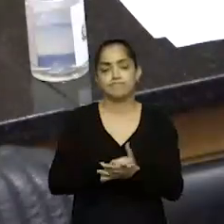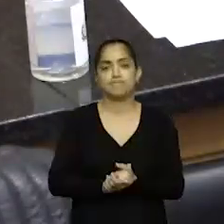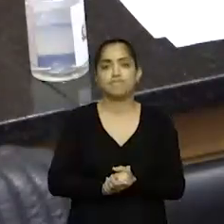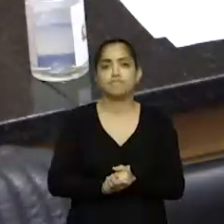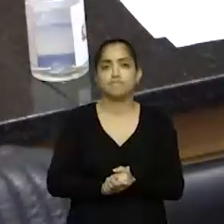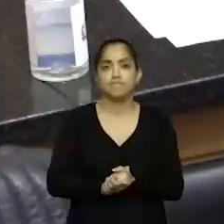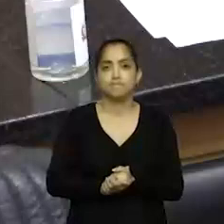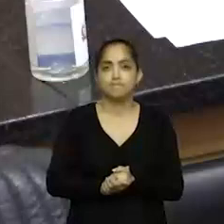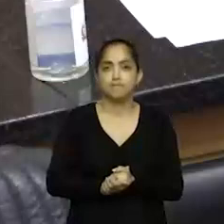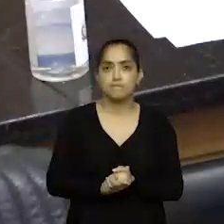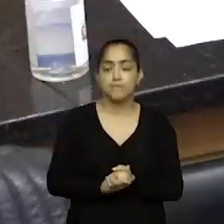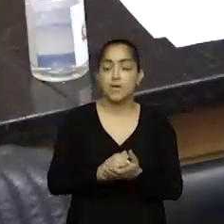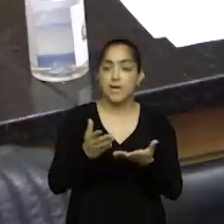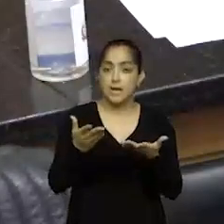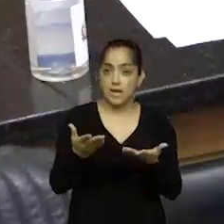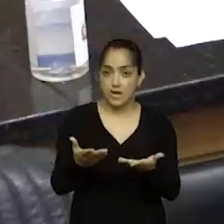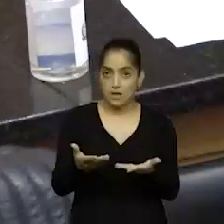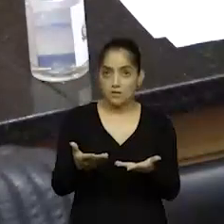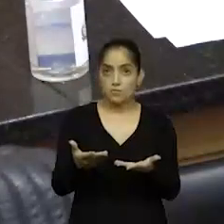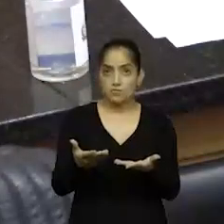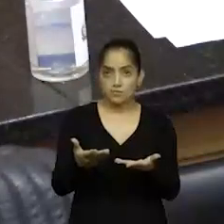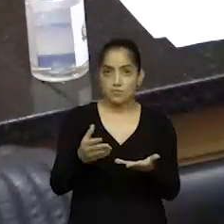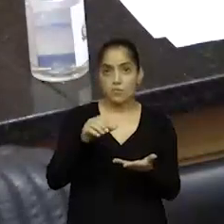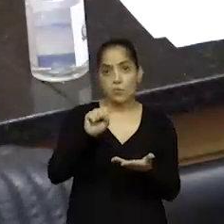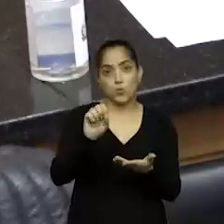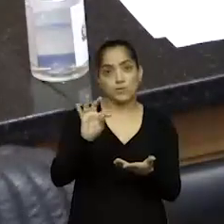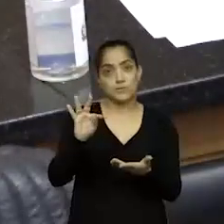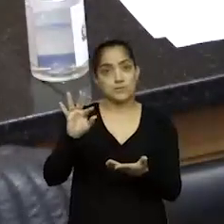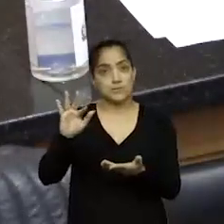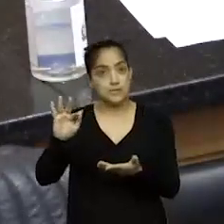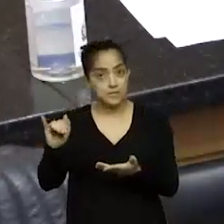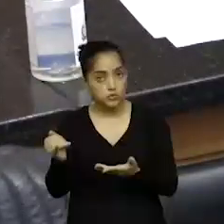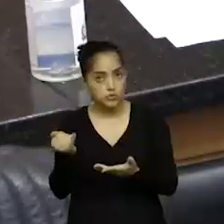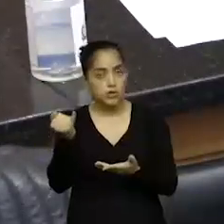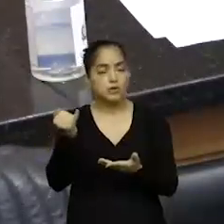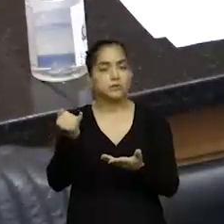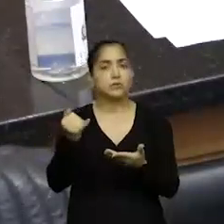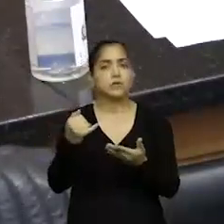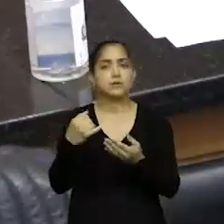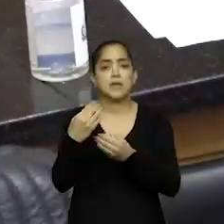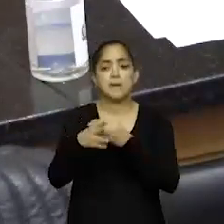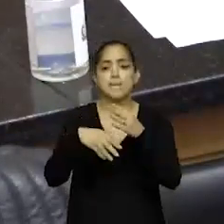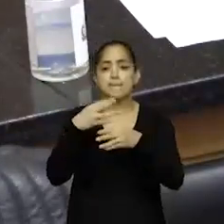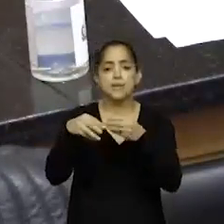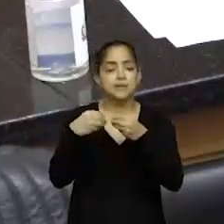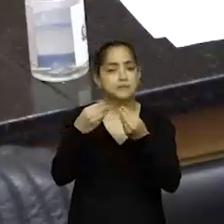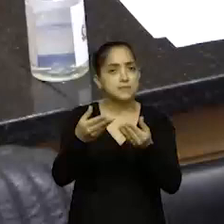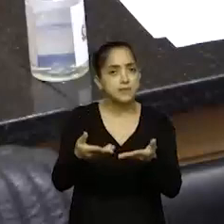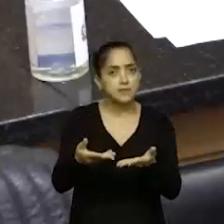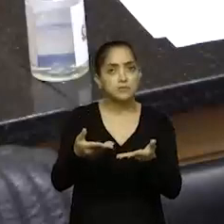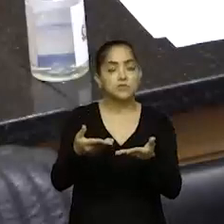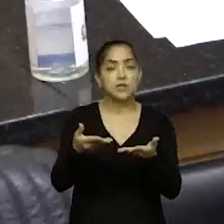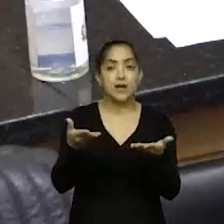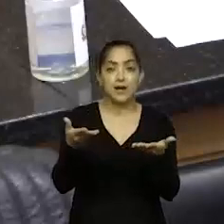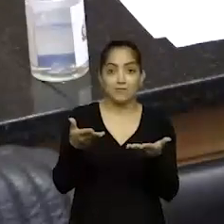bem. Agora, o STJ deu mais um presentão para a polícia, né?